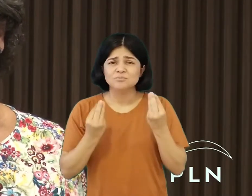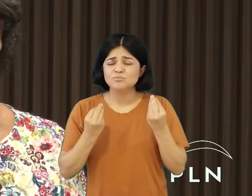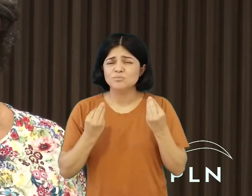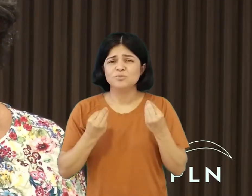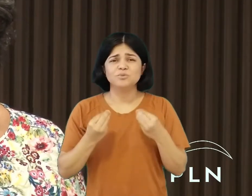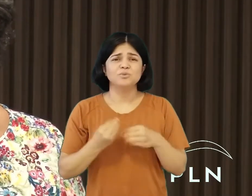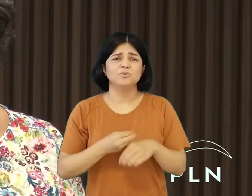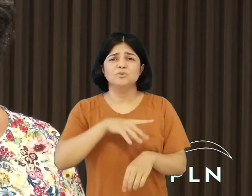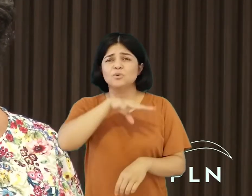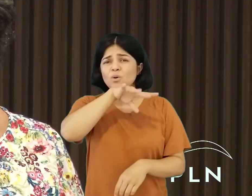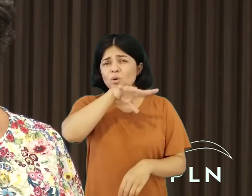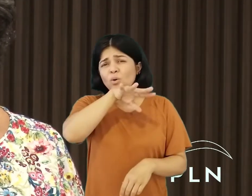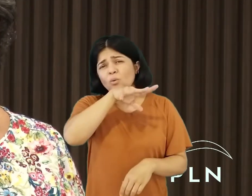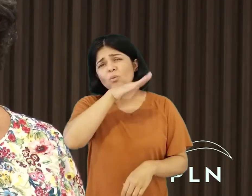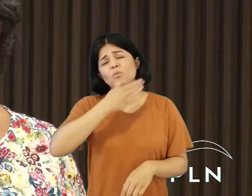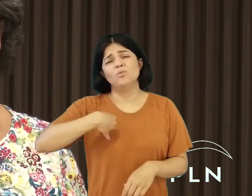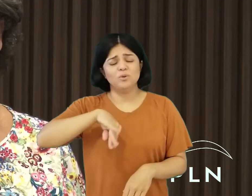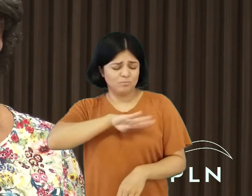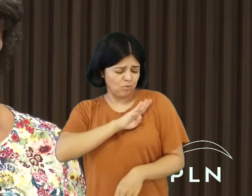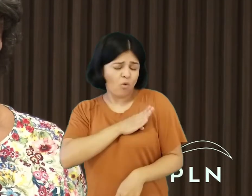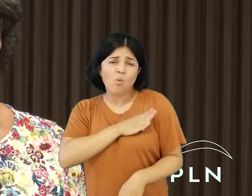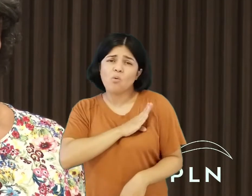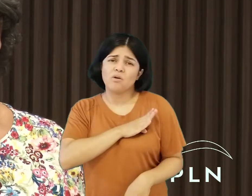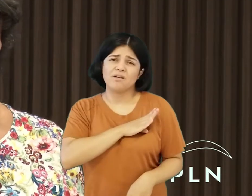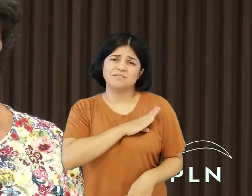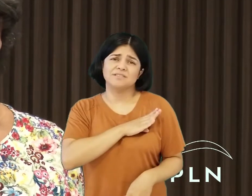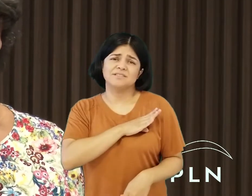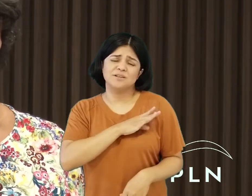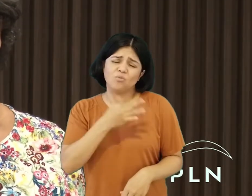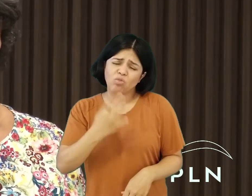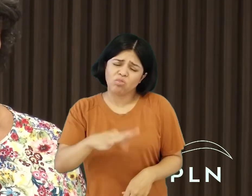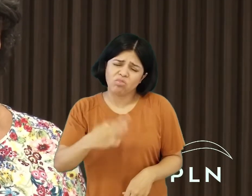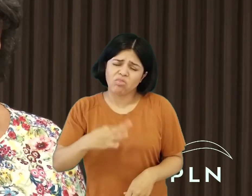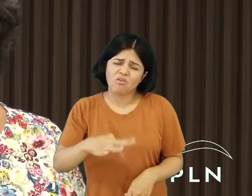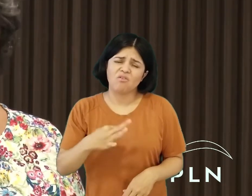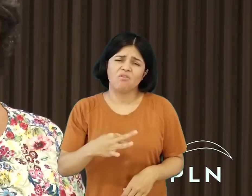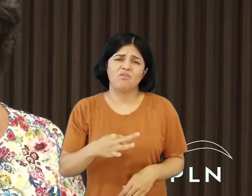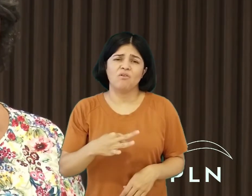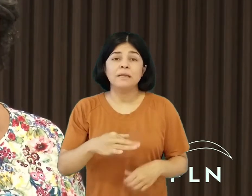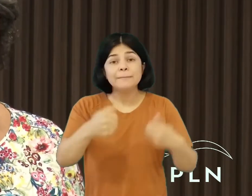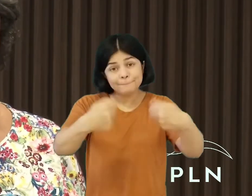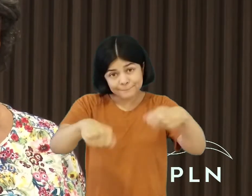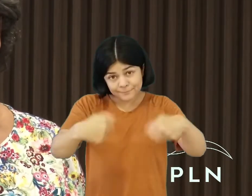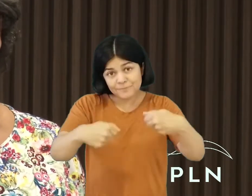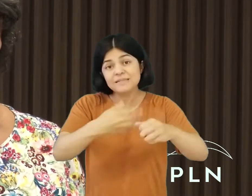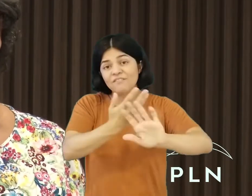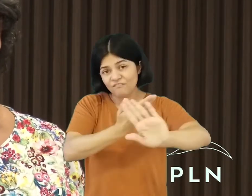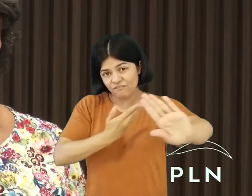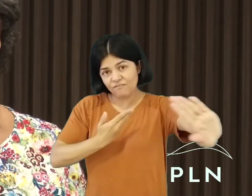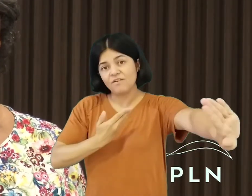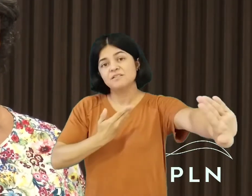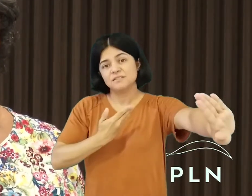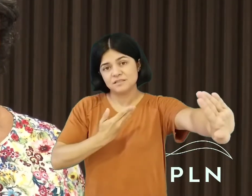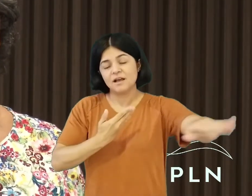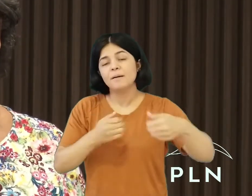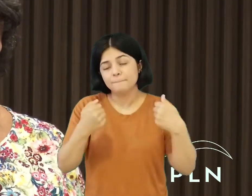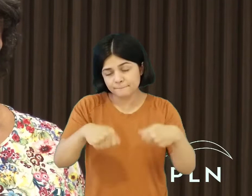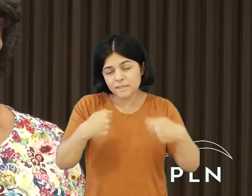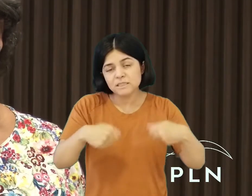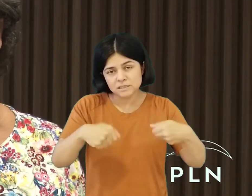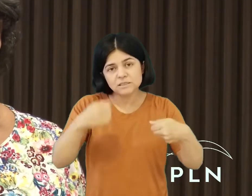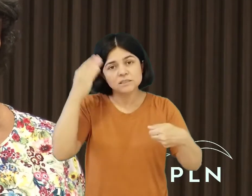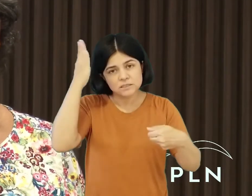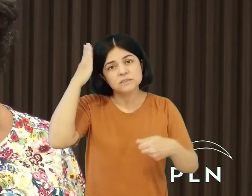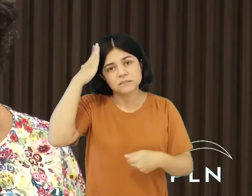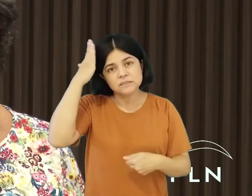assim no nosso coração, ele é muito grande. Ele é necessário estarmos assim agora para conter